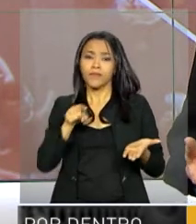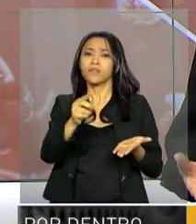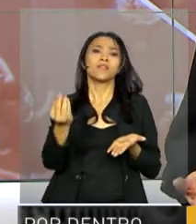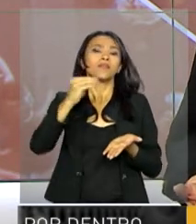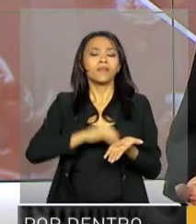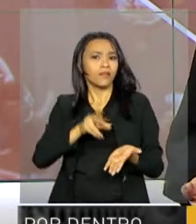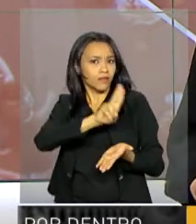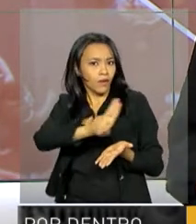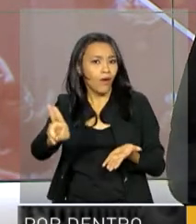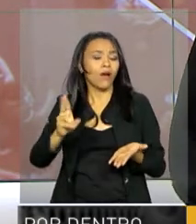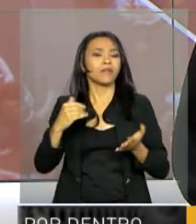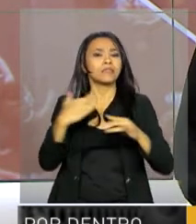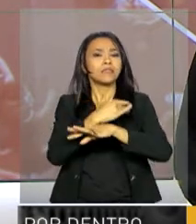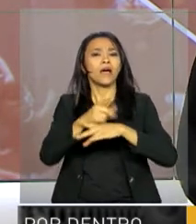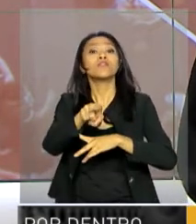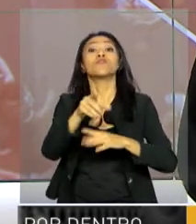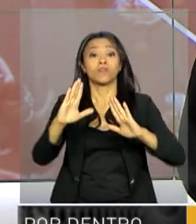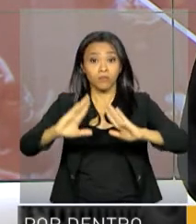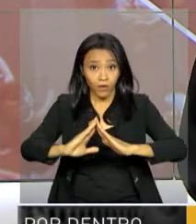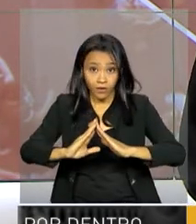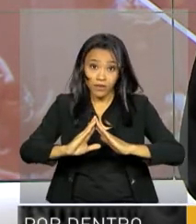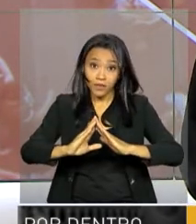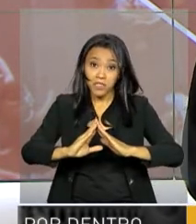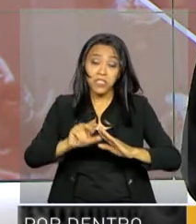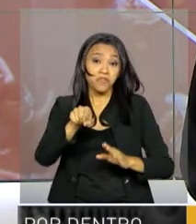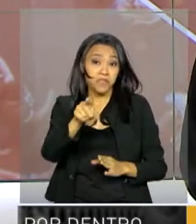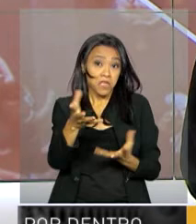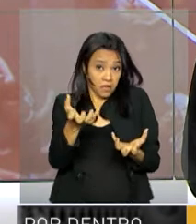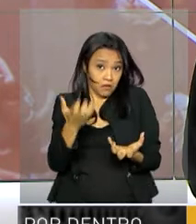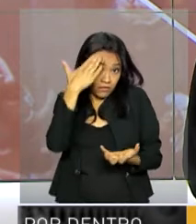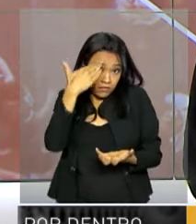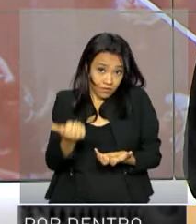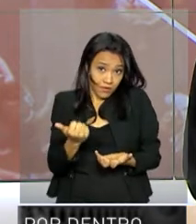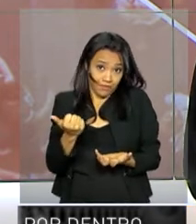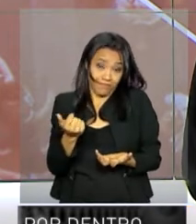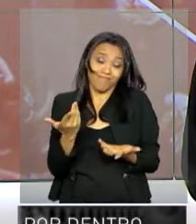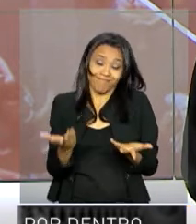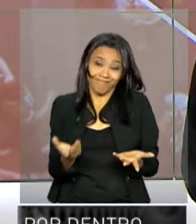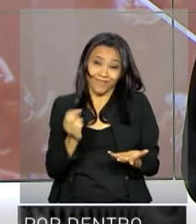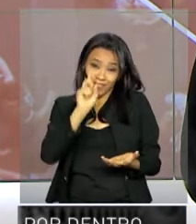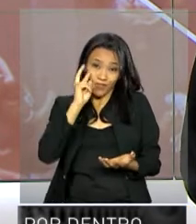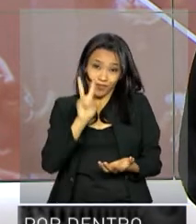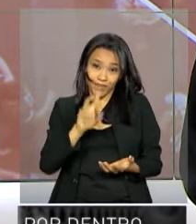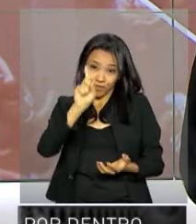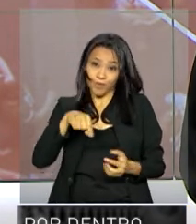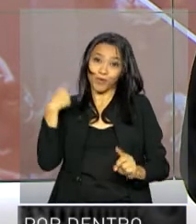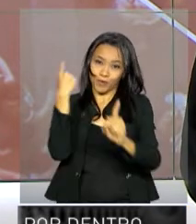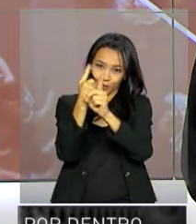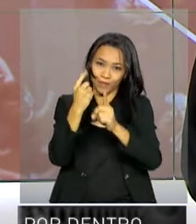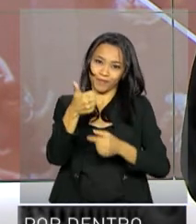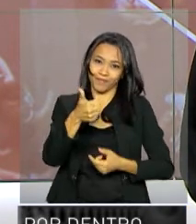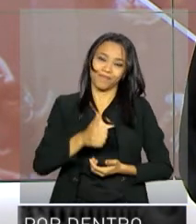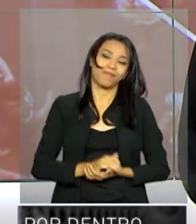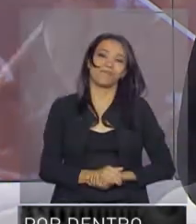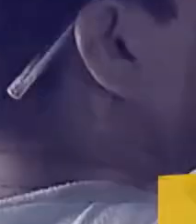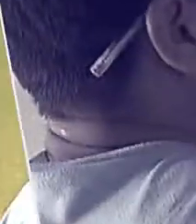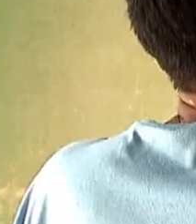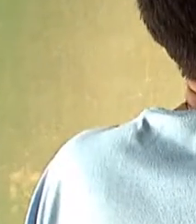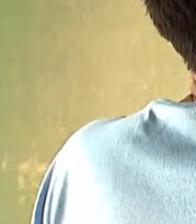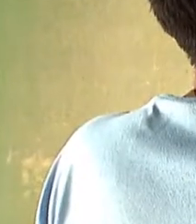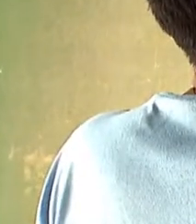informa o seu nome à cidade onde você mora e o que você gostaria de saber não vemos no próximo programa